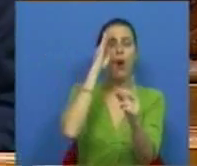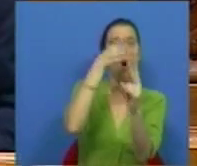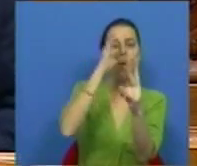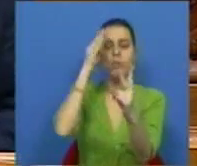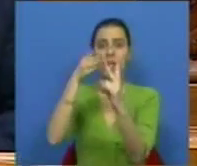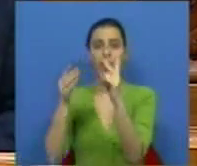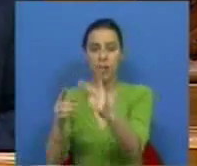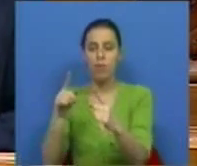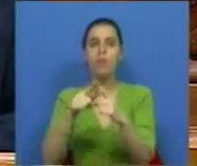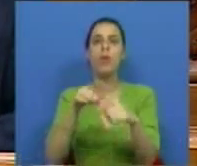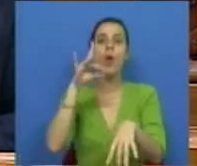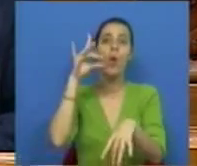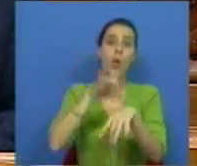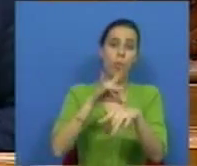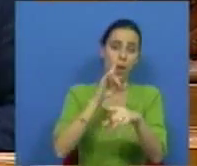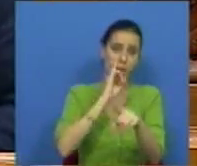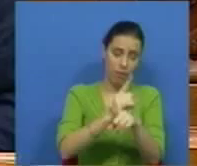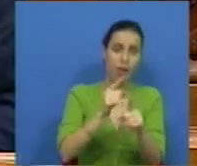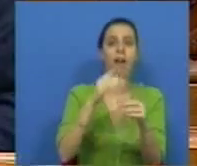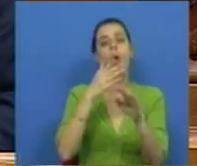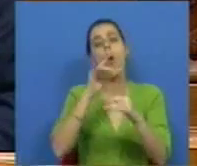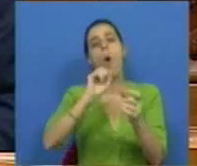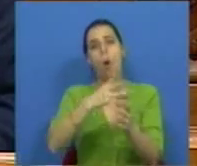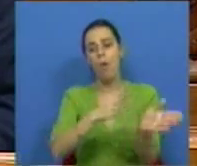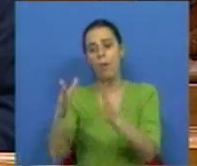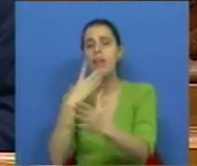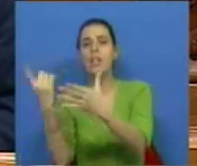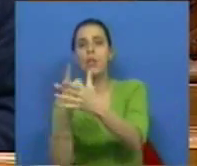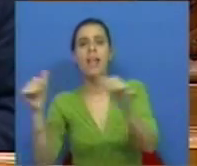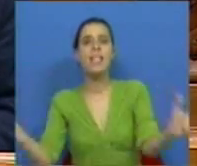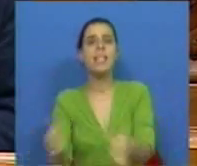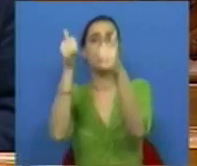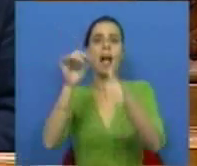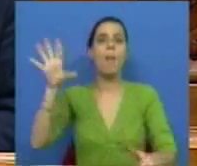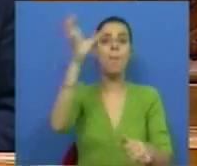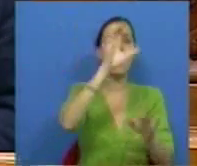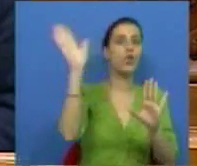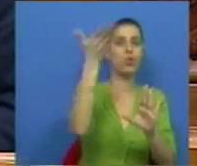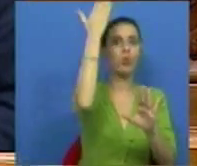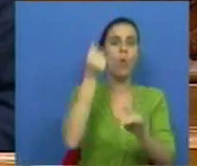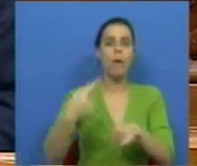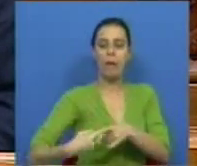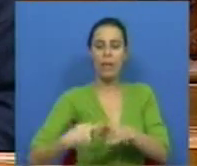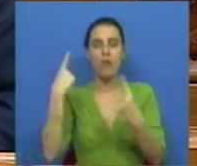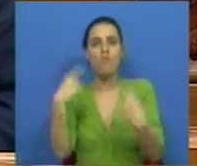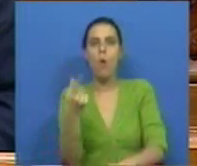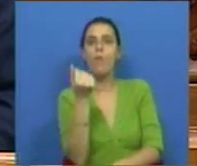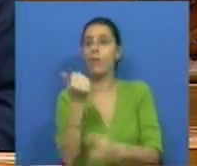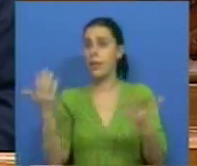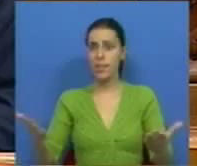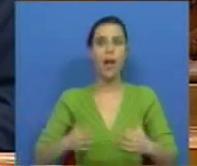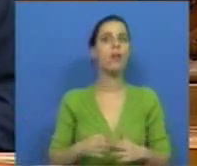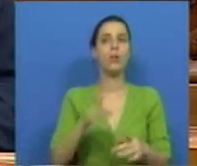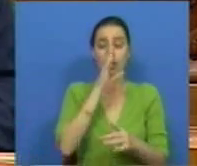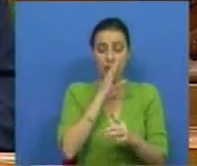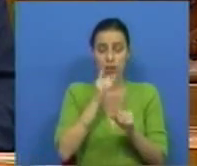objetivos: vergar o doente e isolá-lo para salvar os países dominantes e os seus interesses financeiros. Com